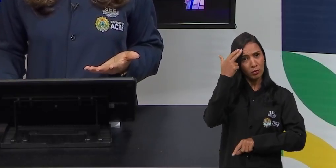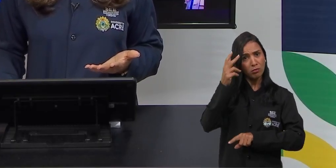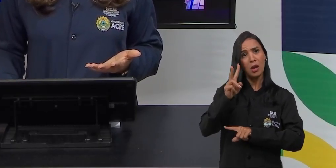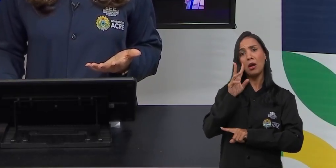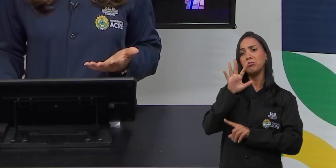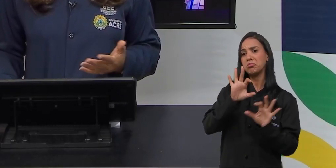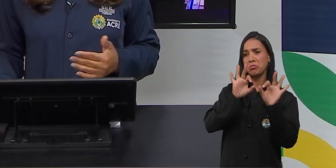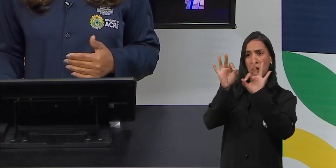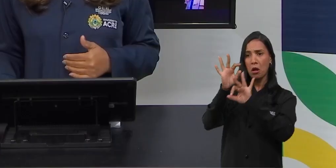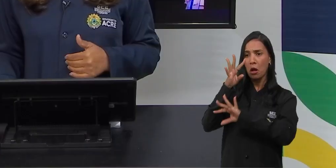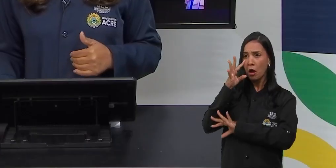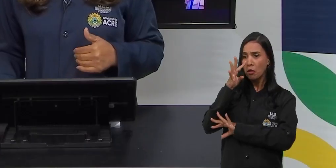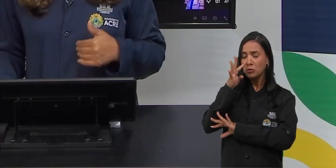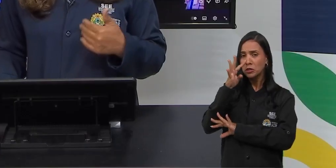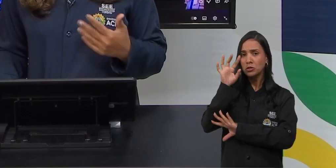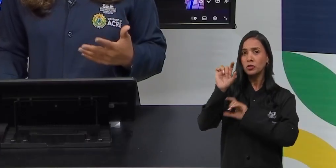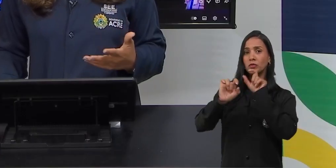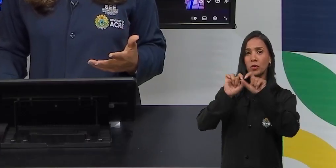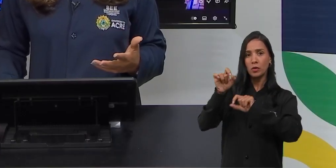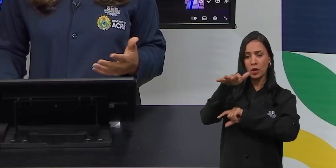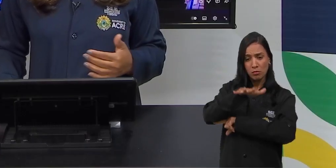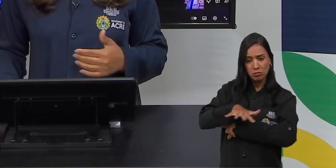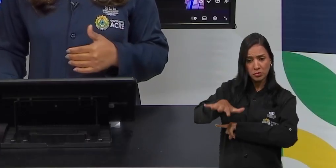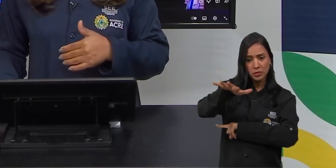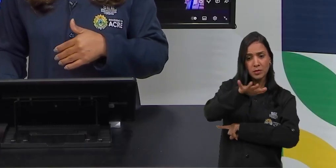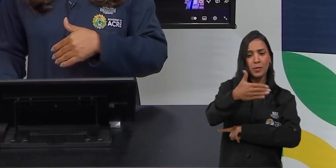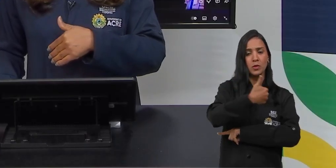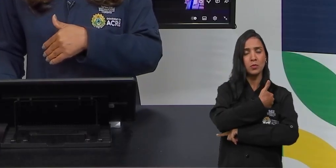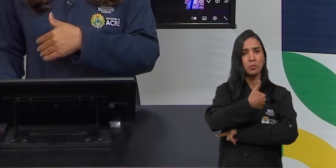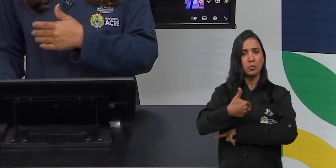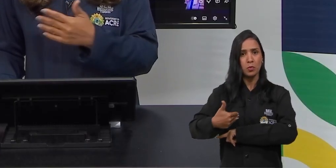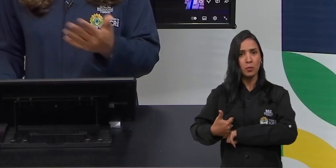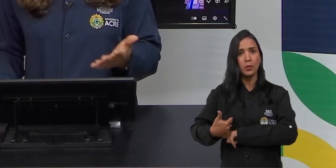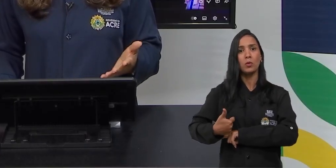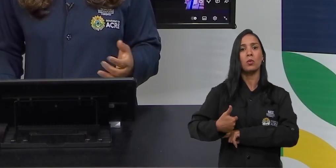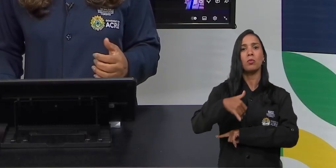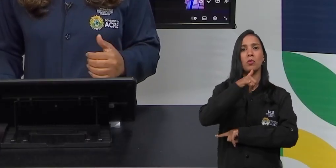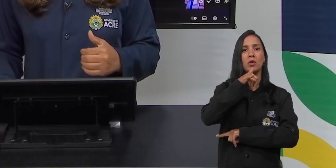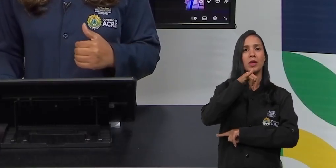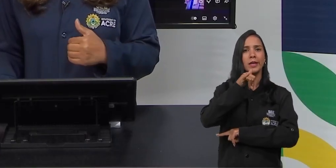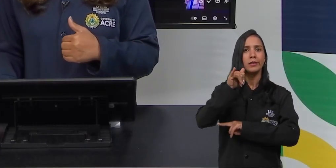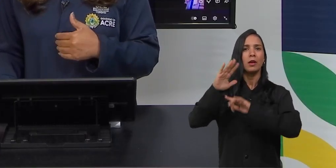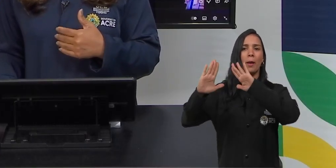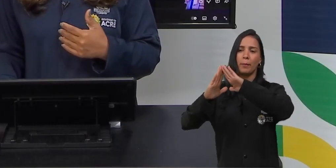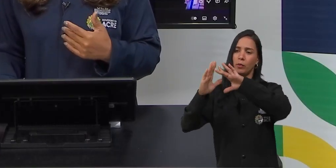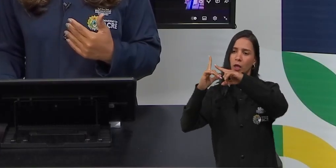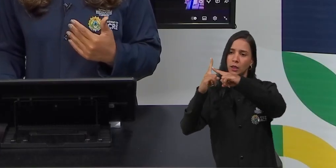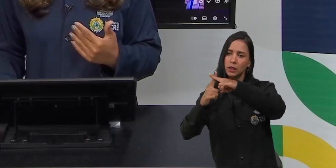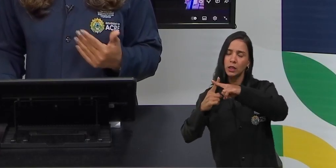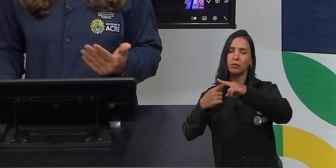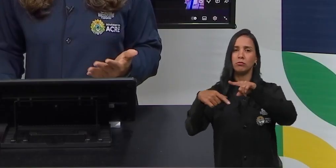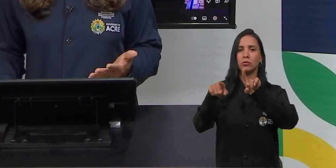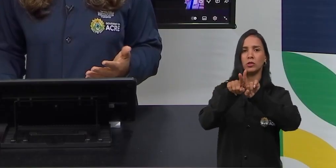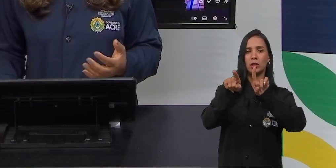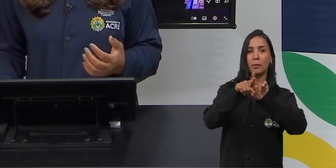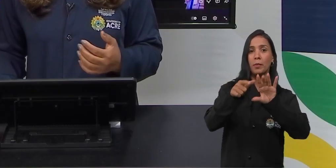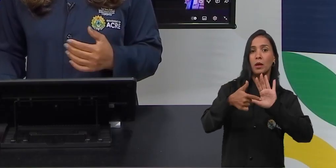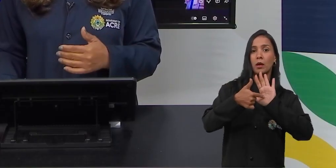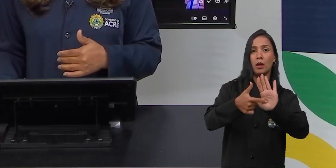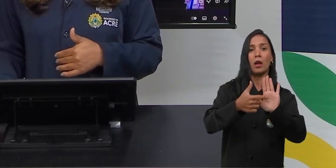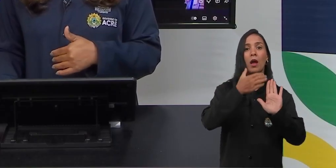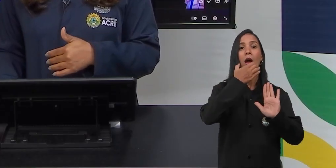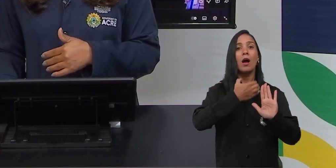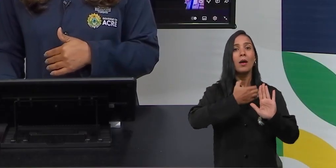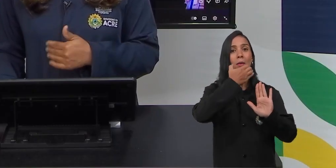esse tipo de apresentação em espaços como na igreja, em apresentações de